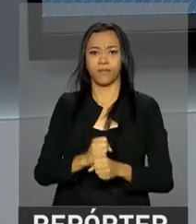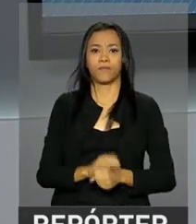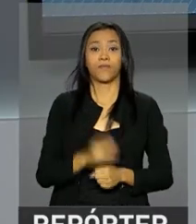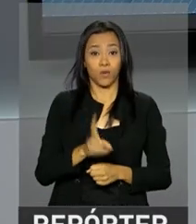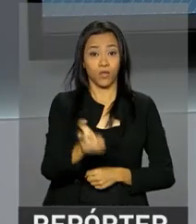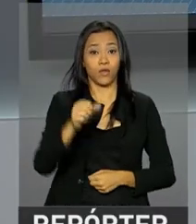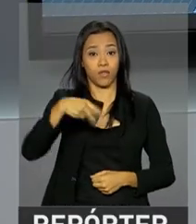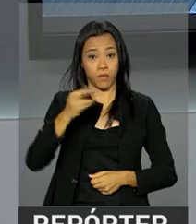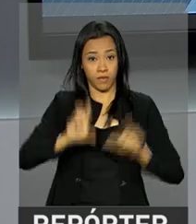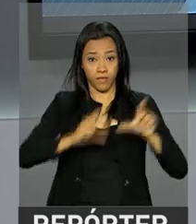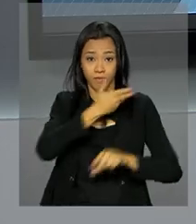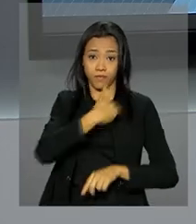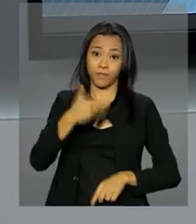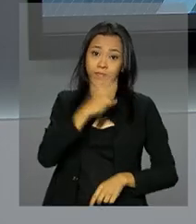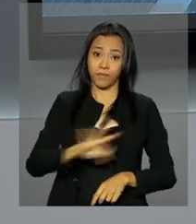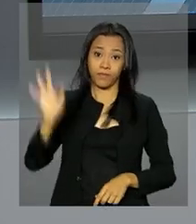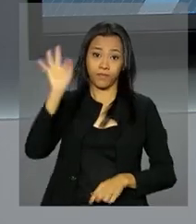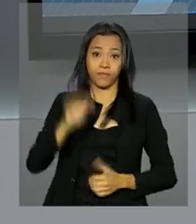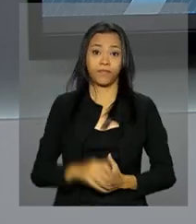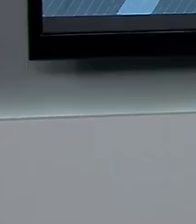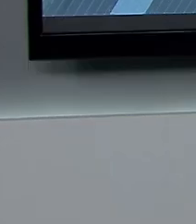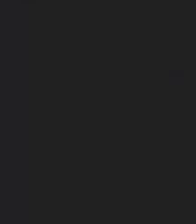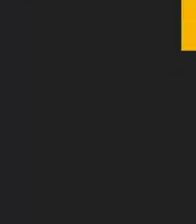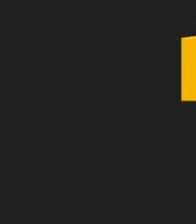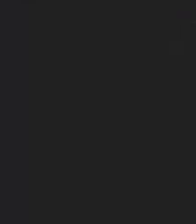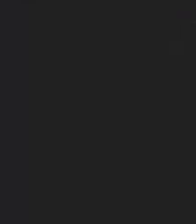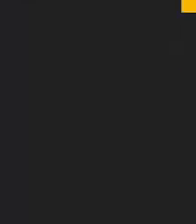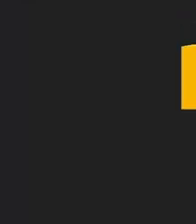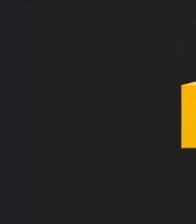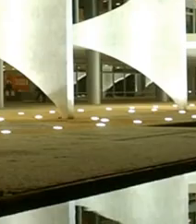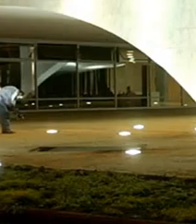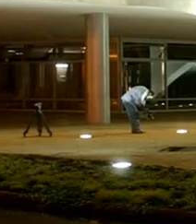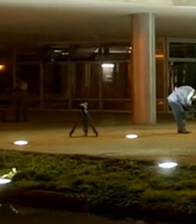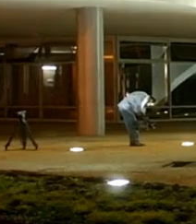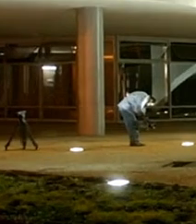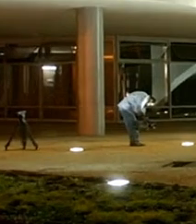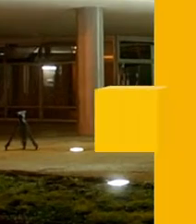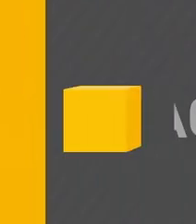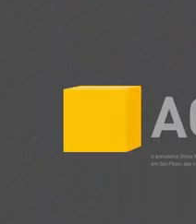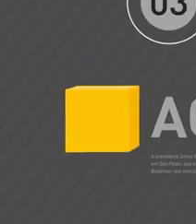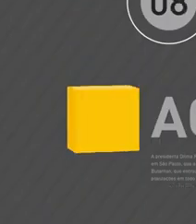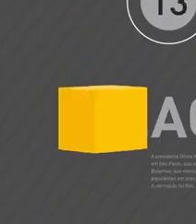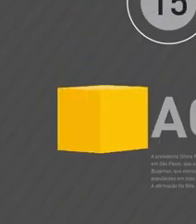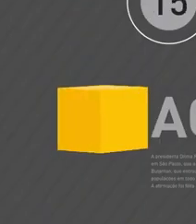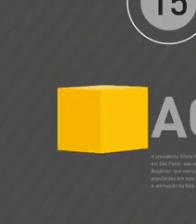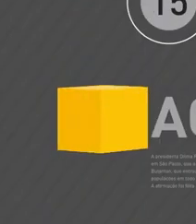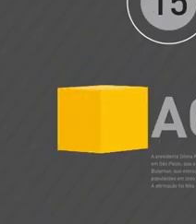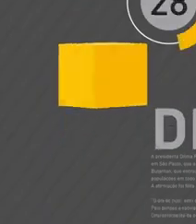Continue na NBR, a TV do Governo Federal.